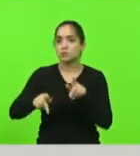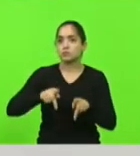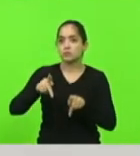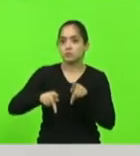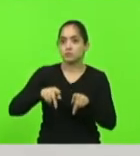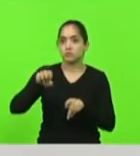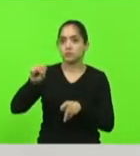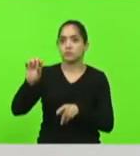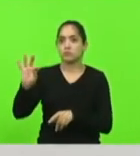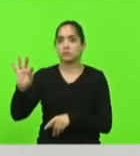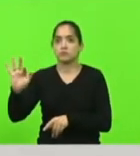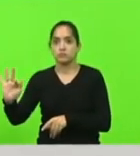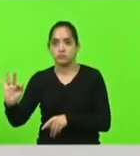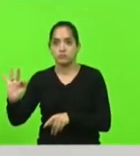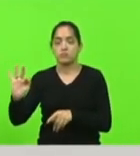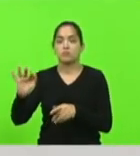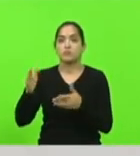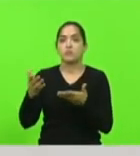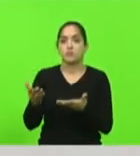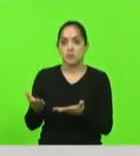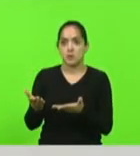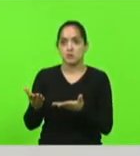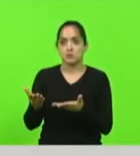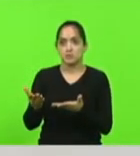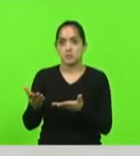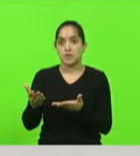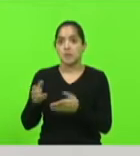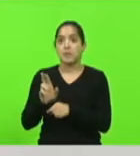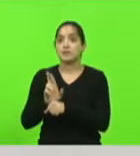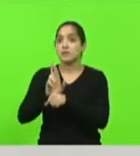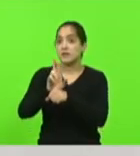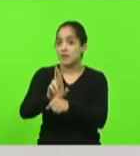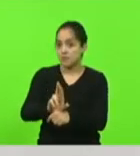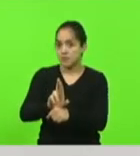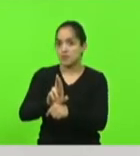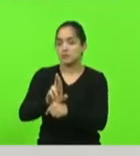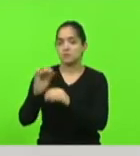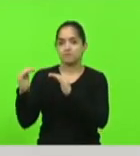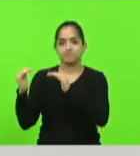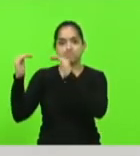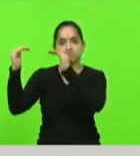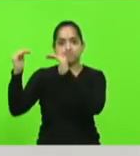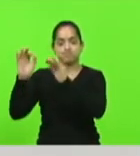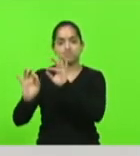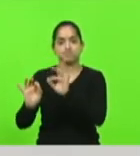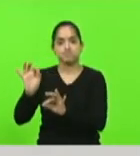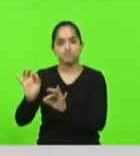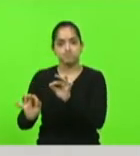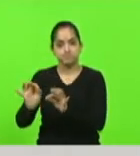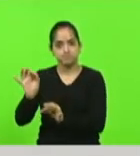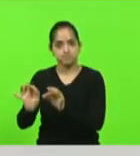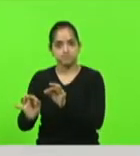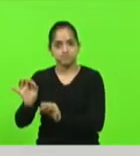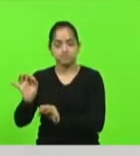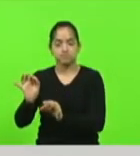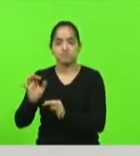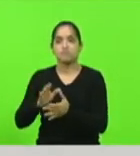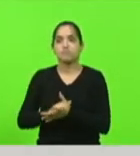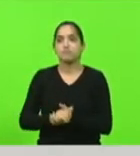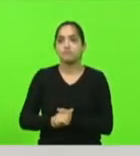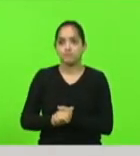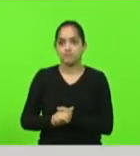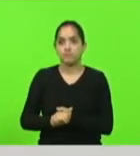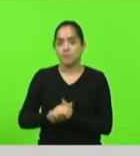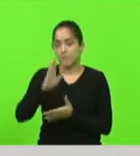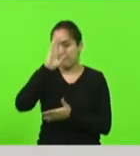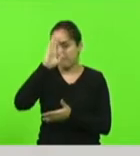de fato, seja moralizado e passe a representar a Suprema Corte de Justiça, com a sua função institucional,